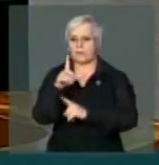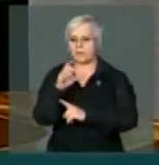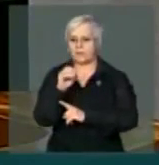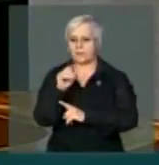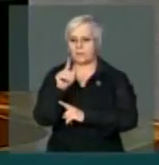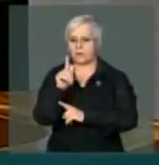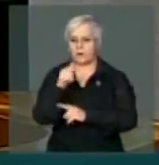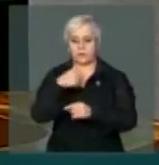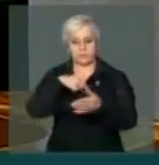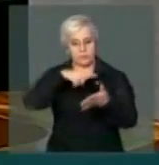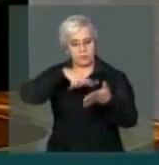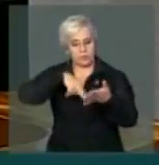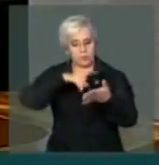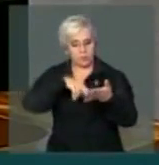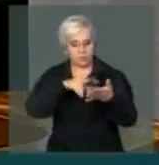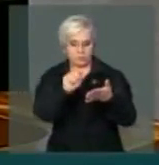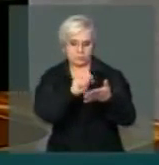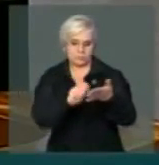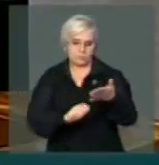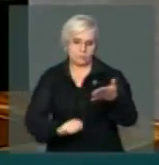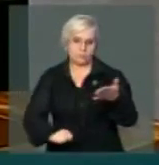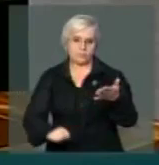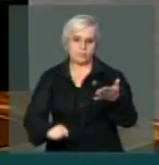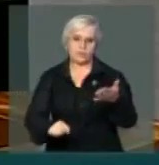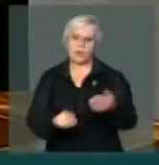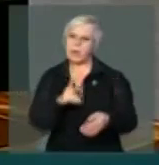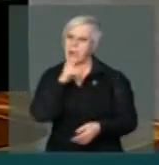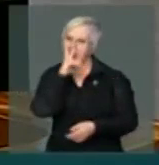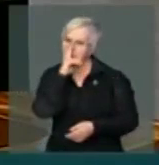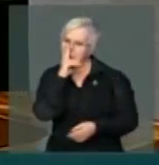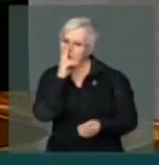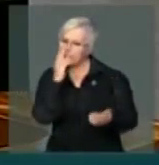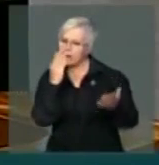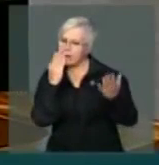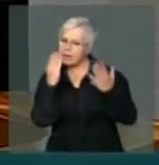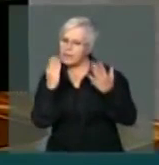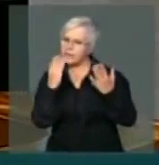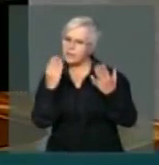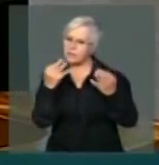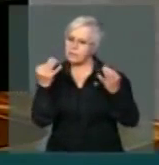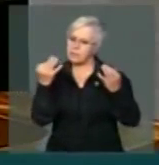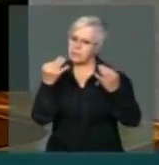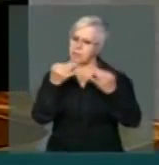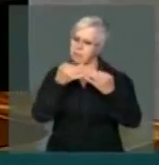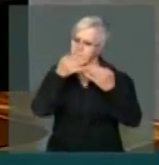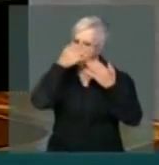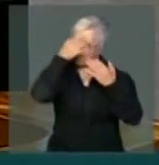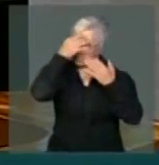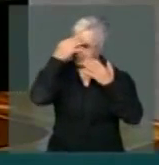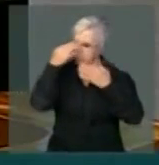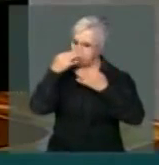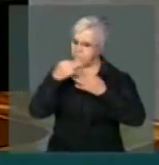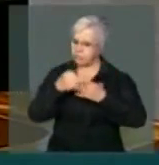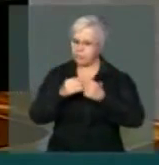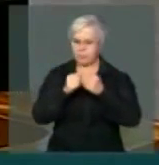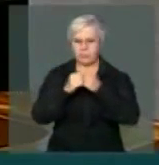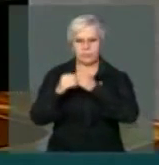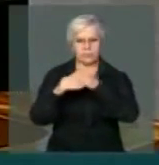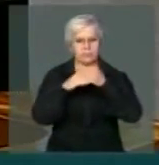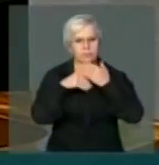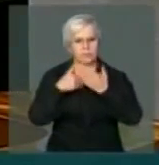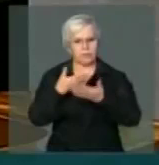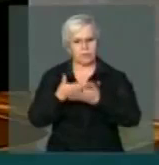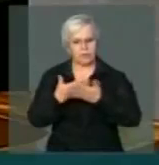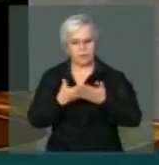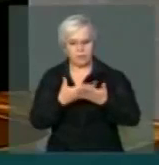deparei-me com um artigo que considero bastante investido de serenidade, imparcialidade e de reflexão